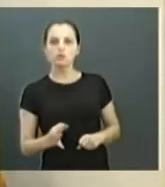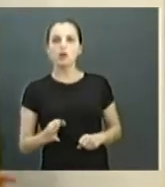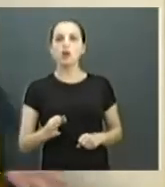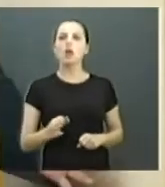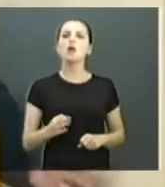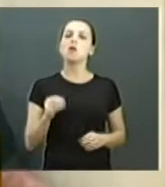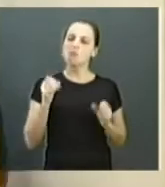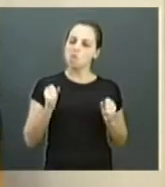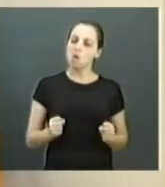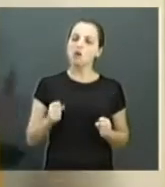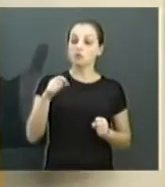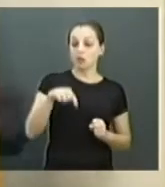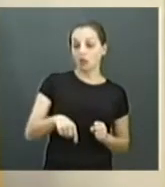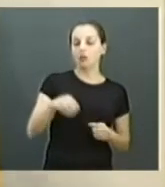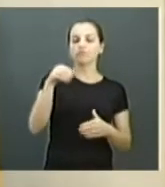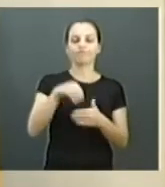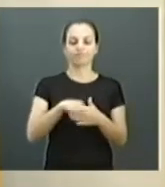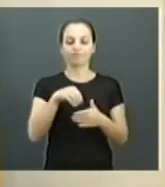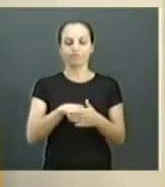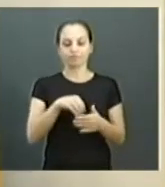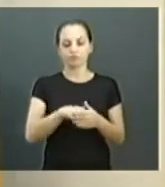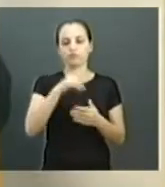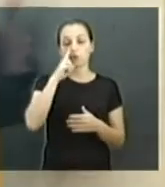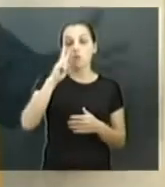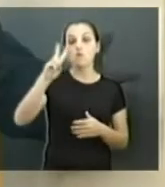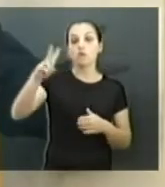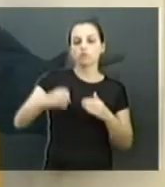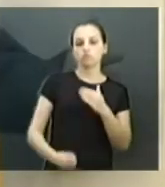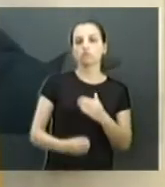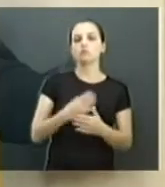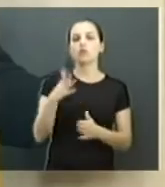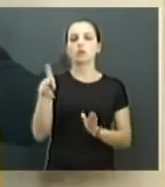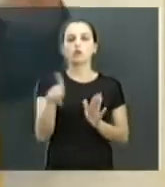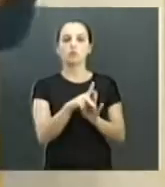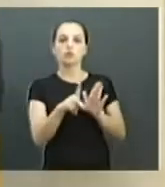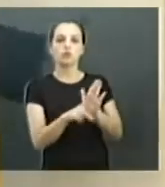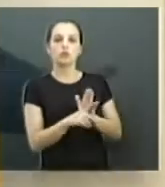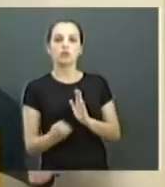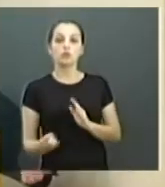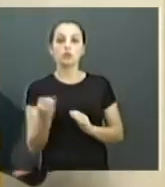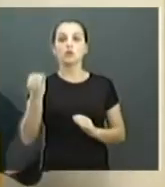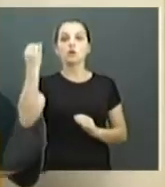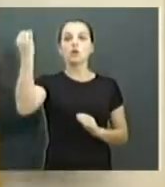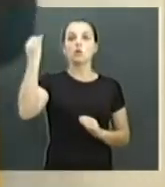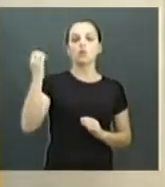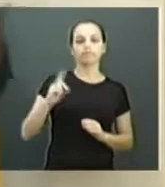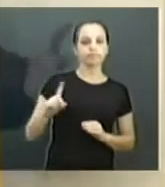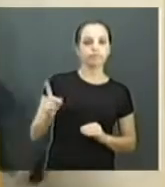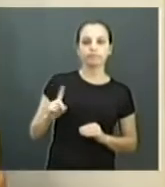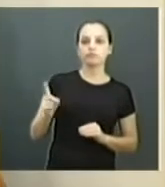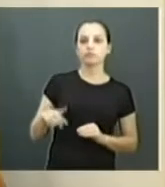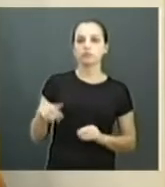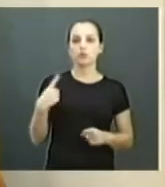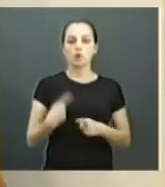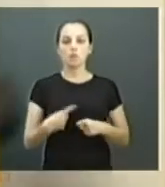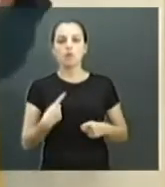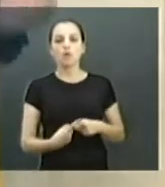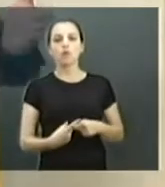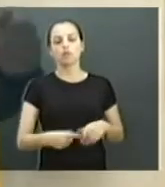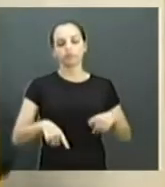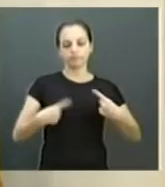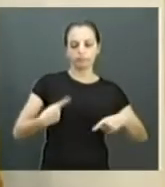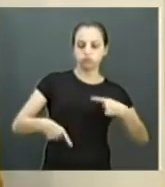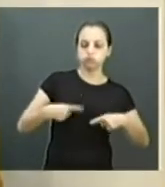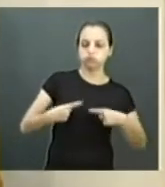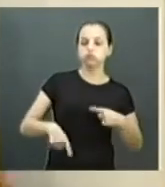voto. Infelizmente a gente está vendo o que está acontecendo. Projetos importantes hoje não vai entrar por causa dessa discussão. Projetos